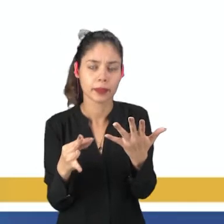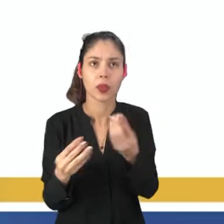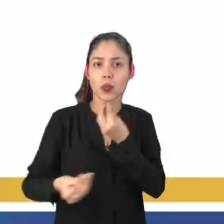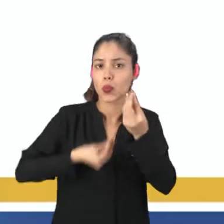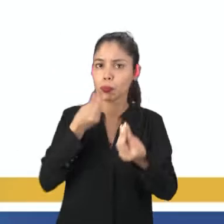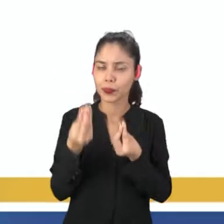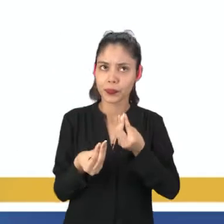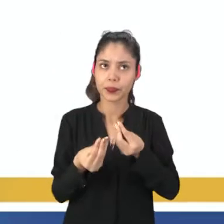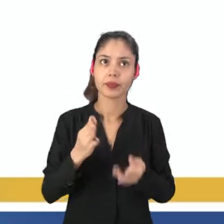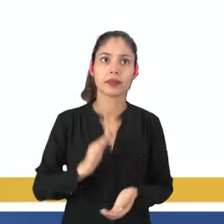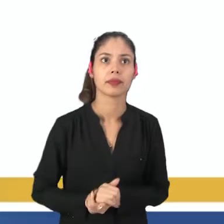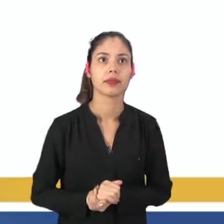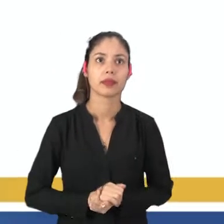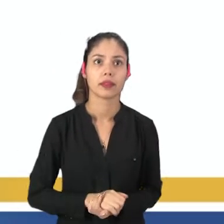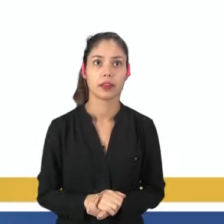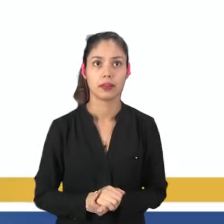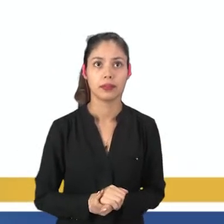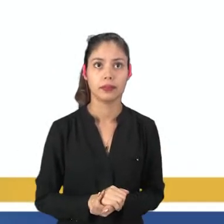como